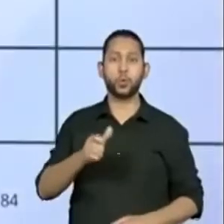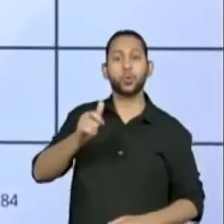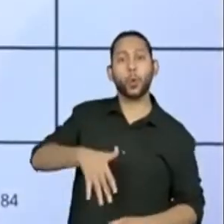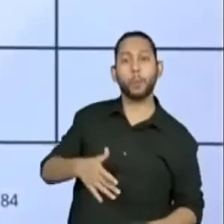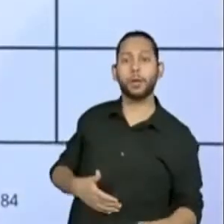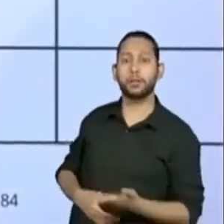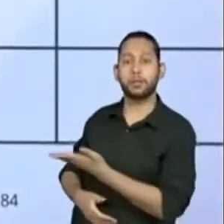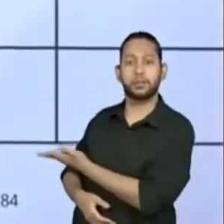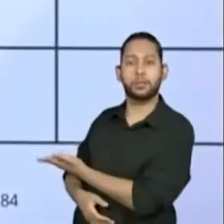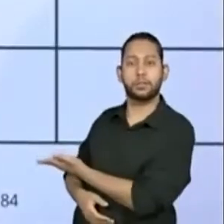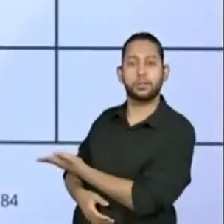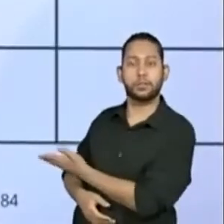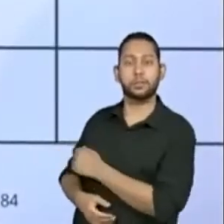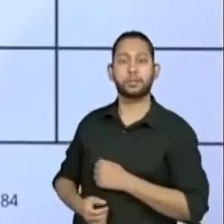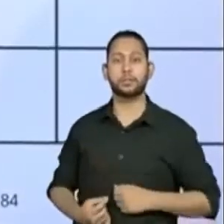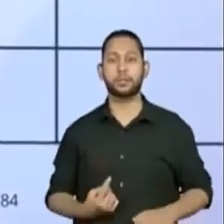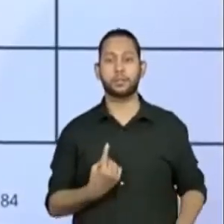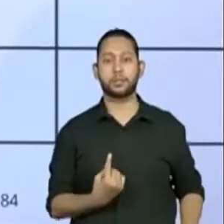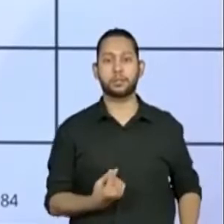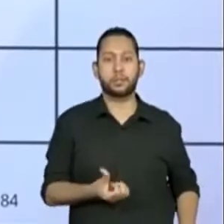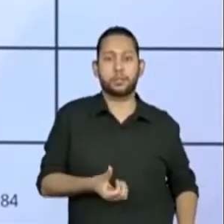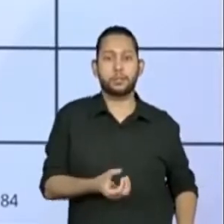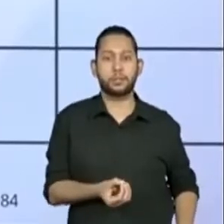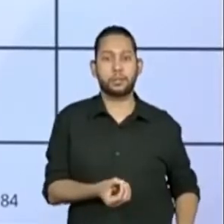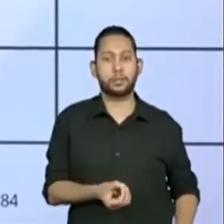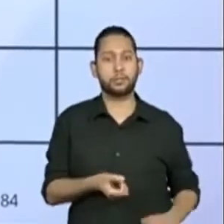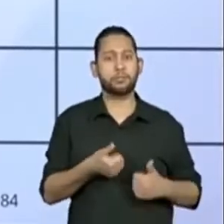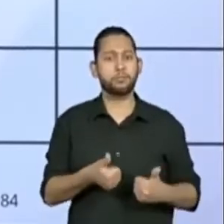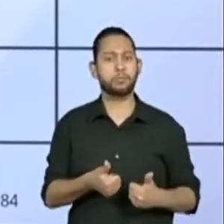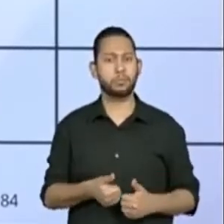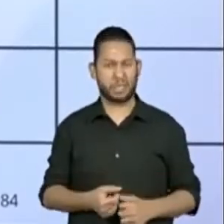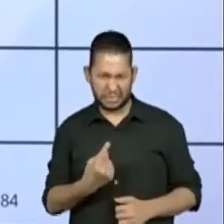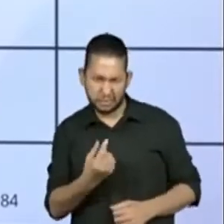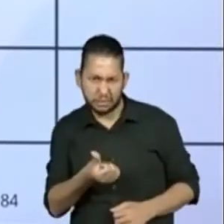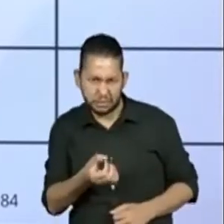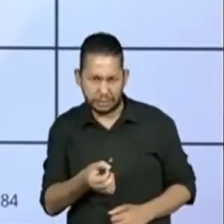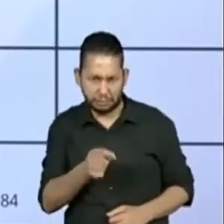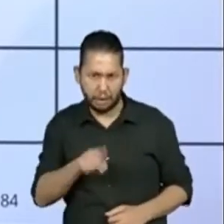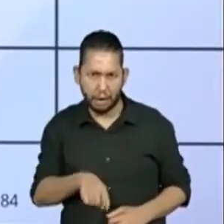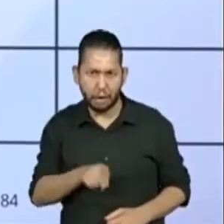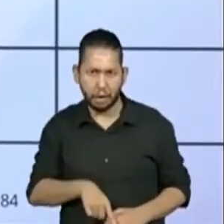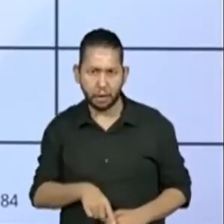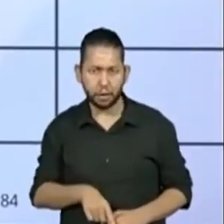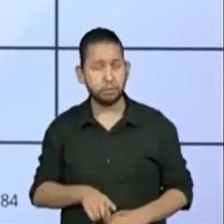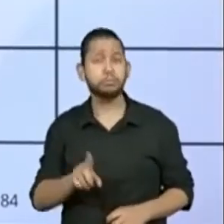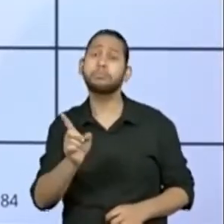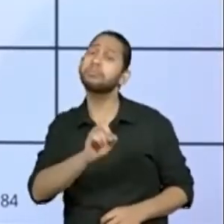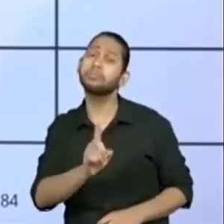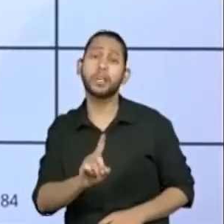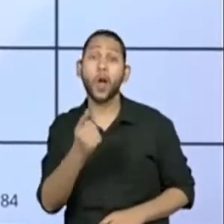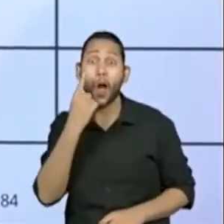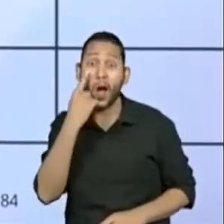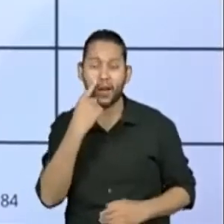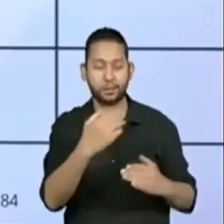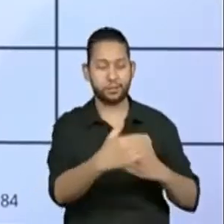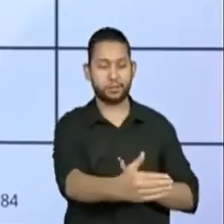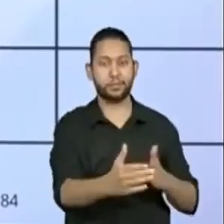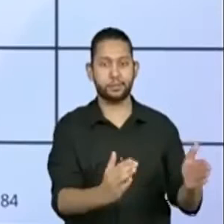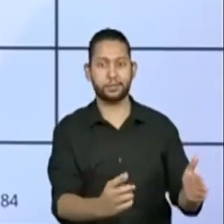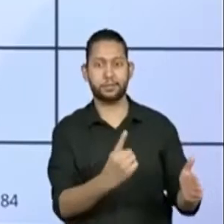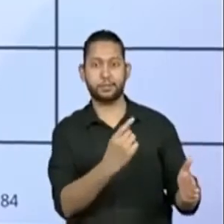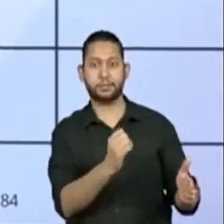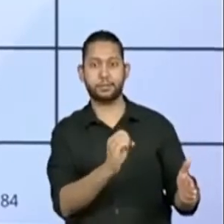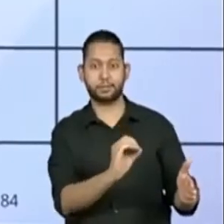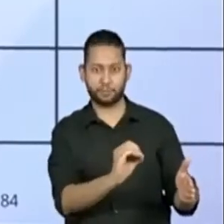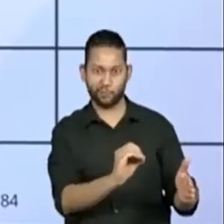2 = 6 da professora mais não a gente não usou 20 laranjas nós